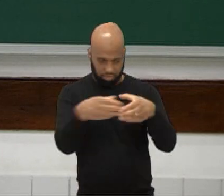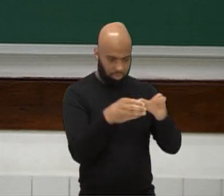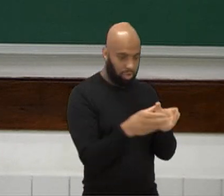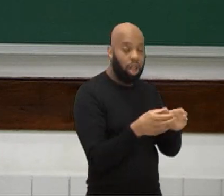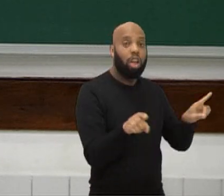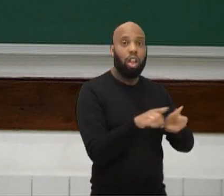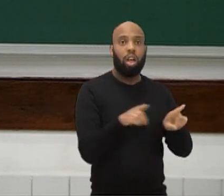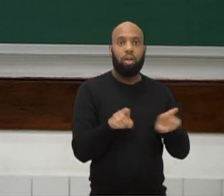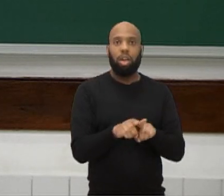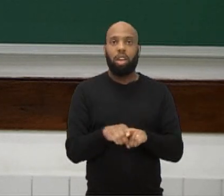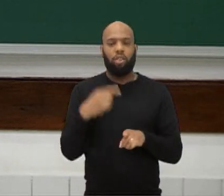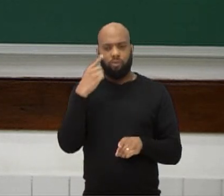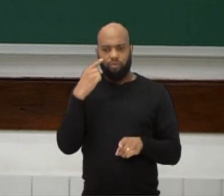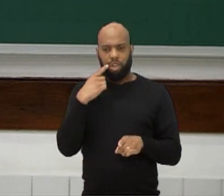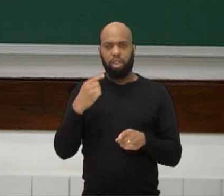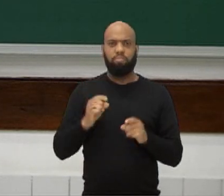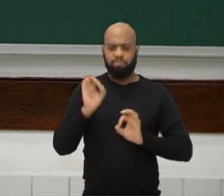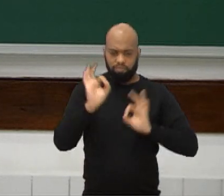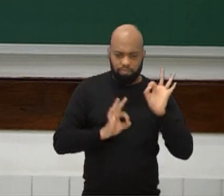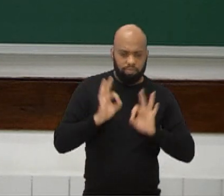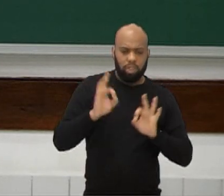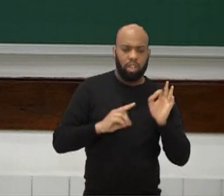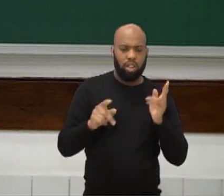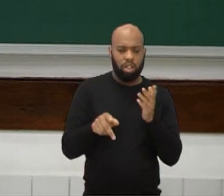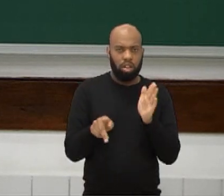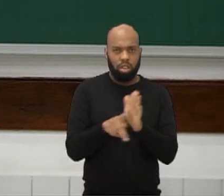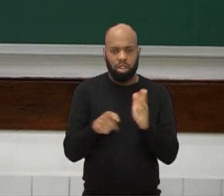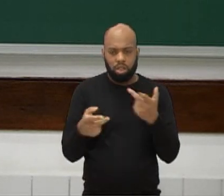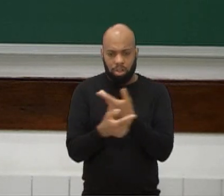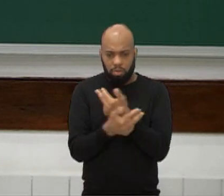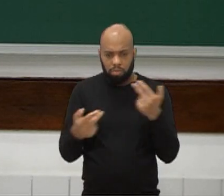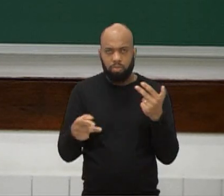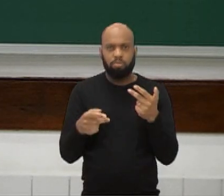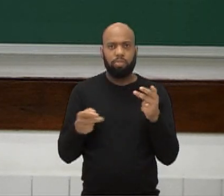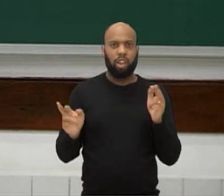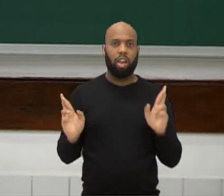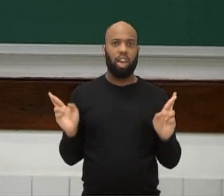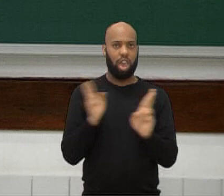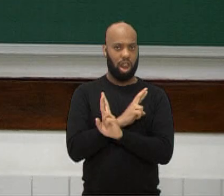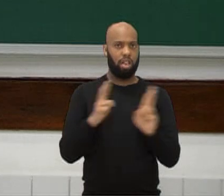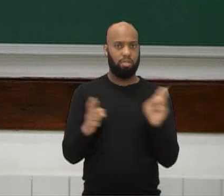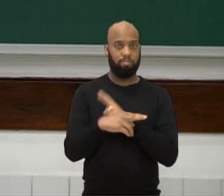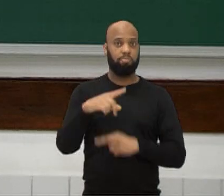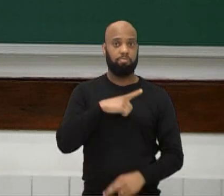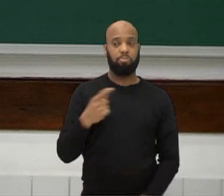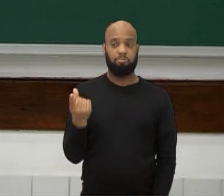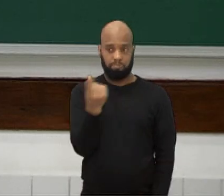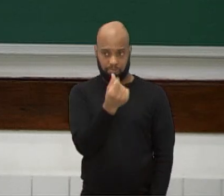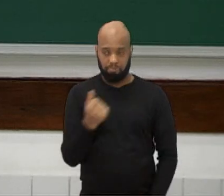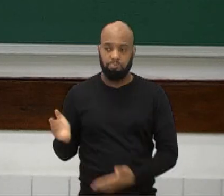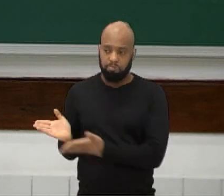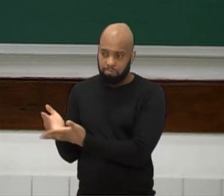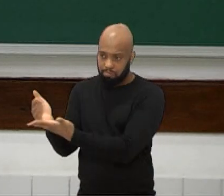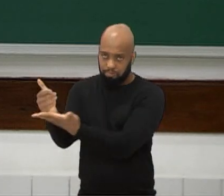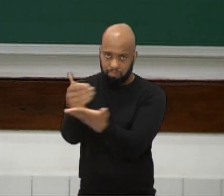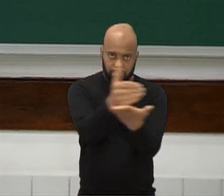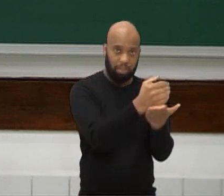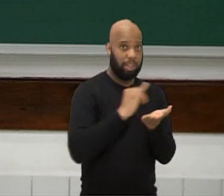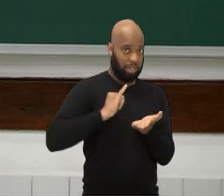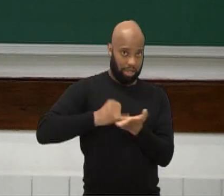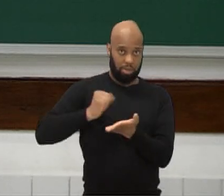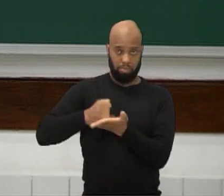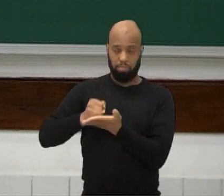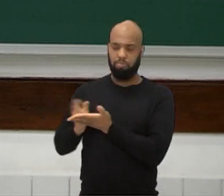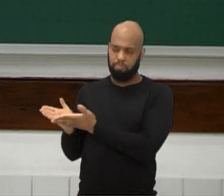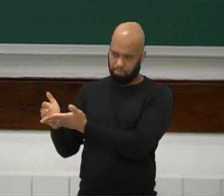gerir recursos financeiros, ou seja, da própria província administrar o dinheiro que ela arrecada via